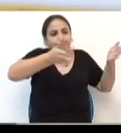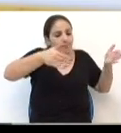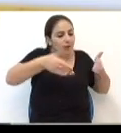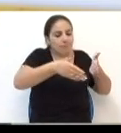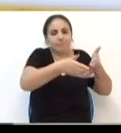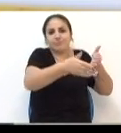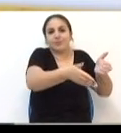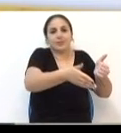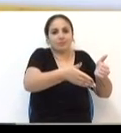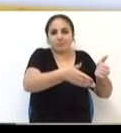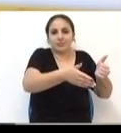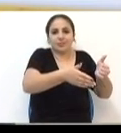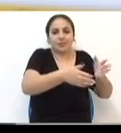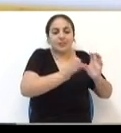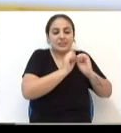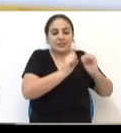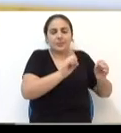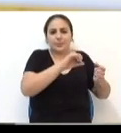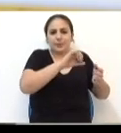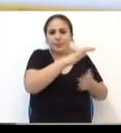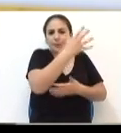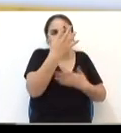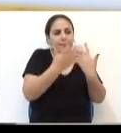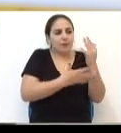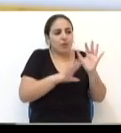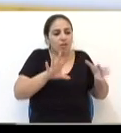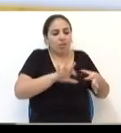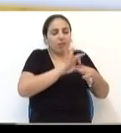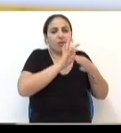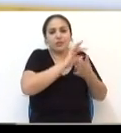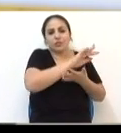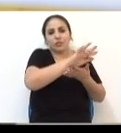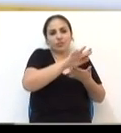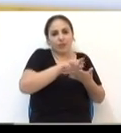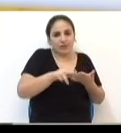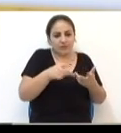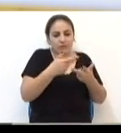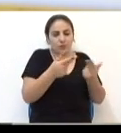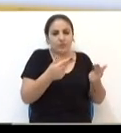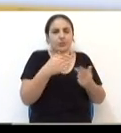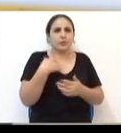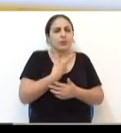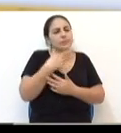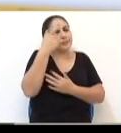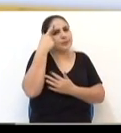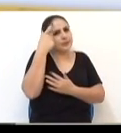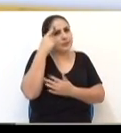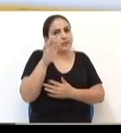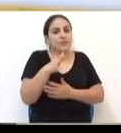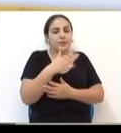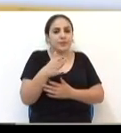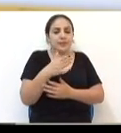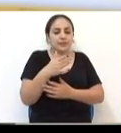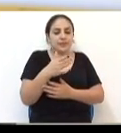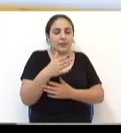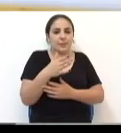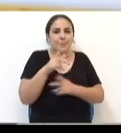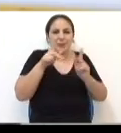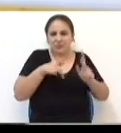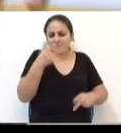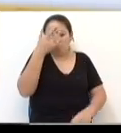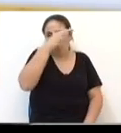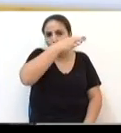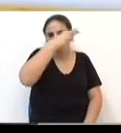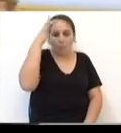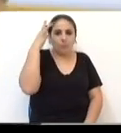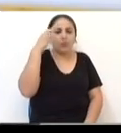também, por a gente ver que ali na Secretaria do Meio Ambiente ela é ligada a vários. A gente pensa, a maioria das pessoas leigas